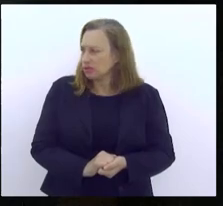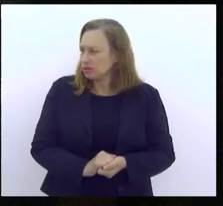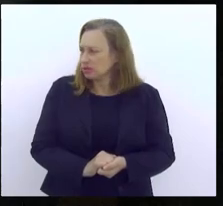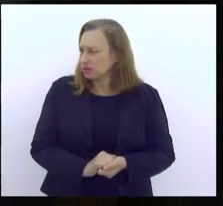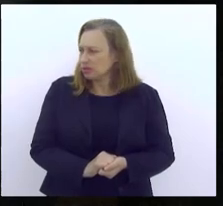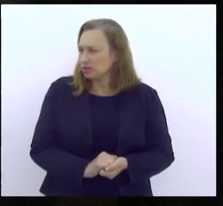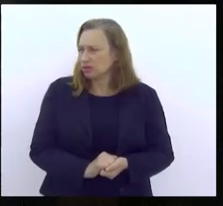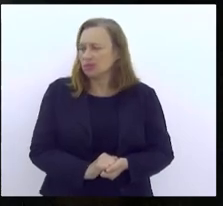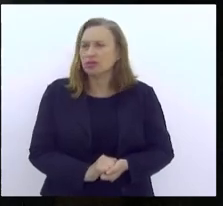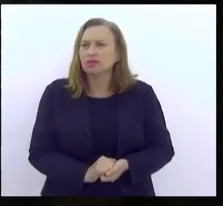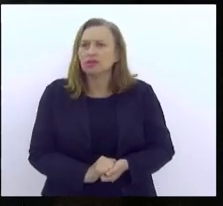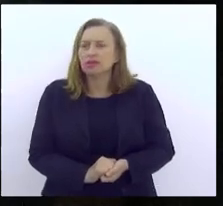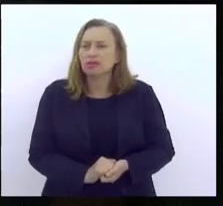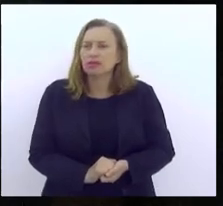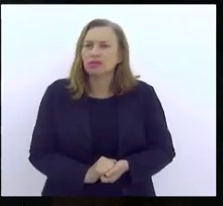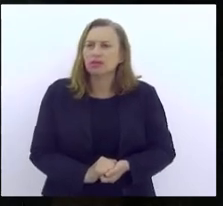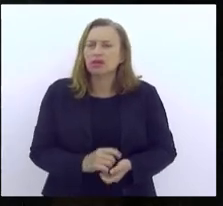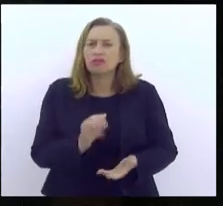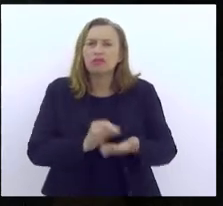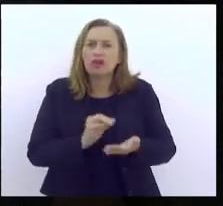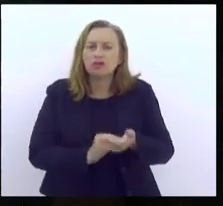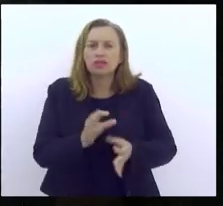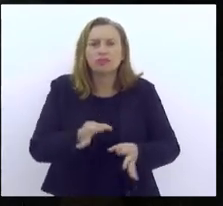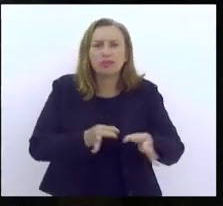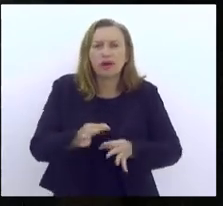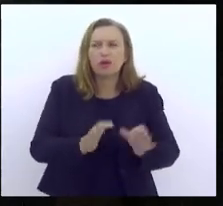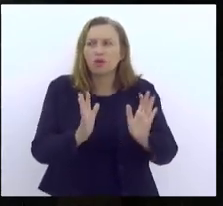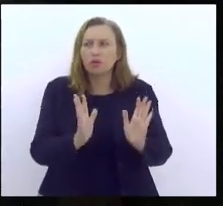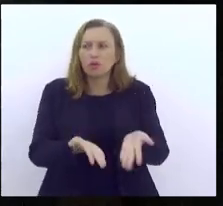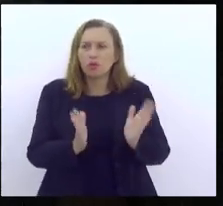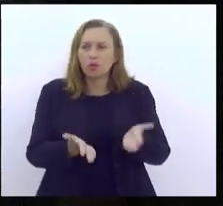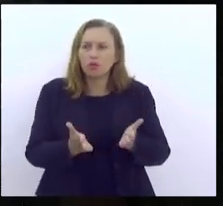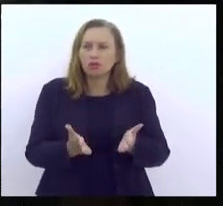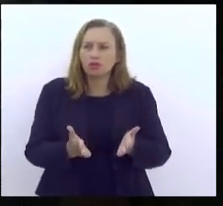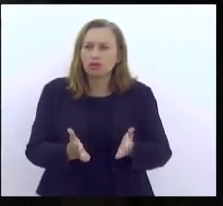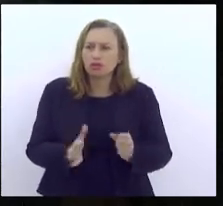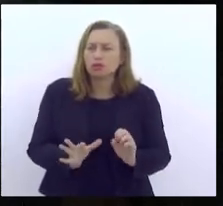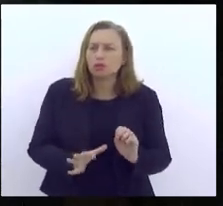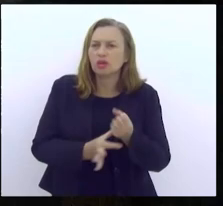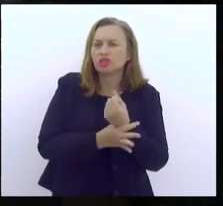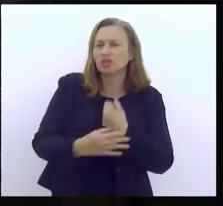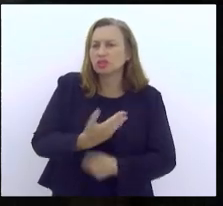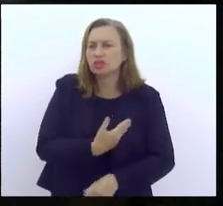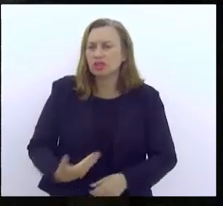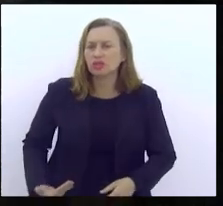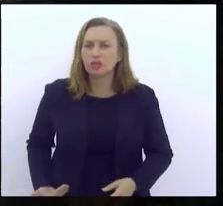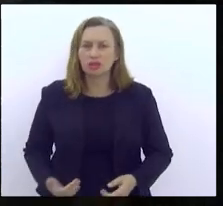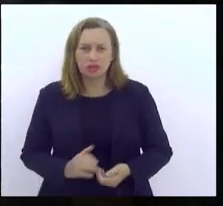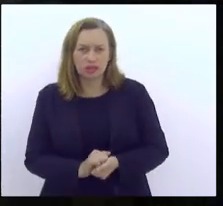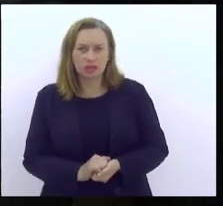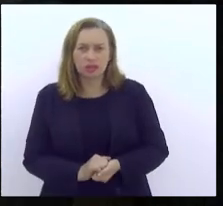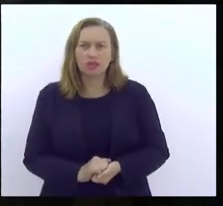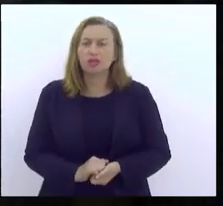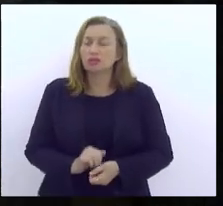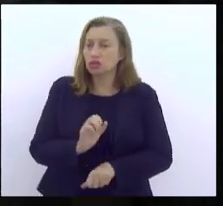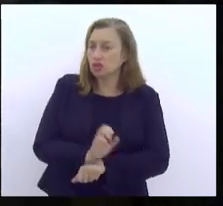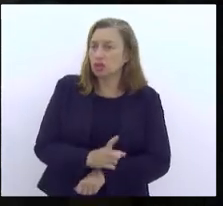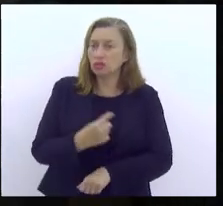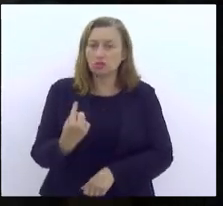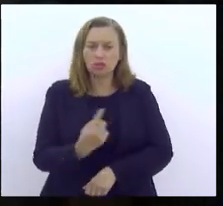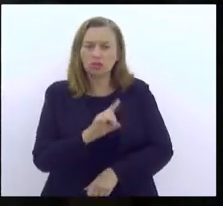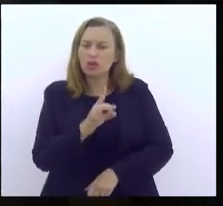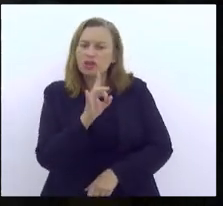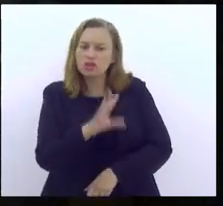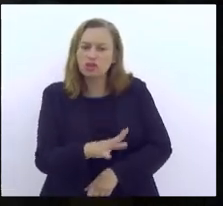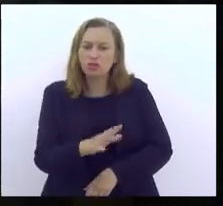eu posso dizer que o despreparo hoje dos agentes de segurança estão levando caos ao nosso estado. Não é só